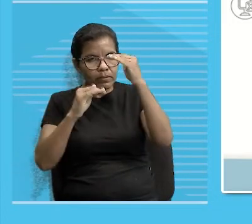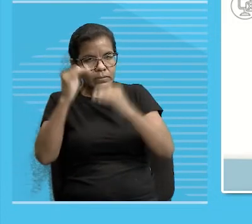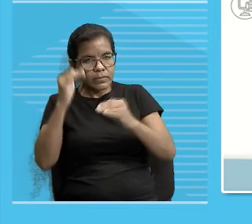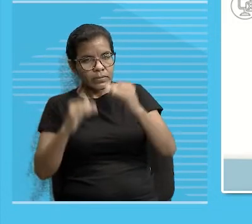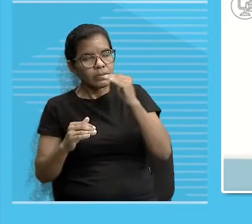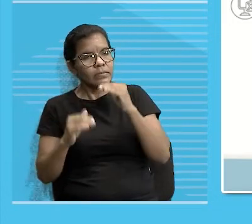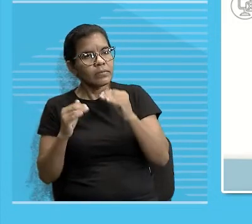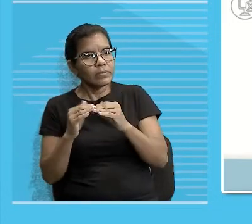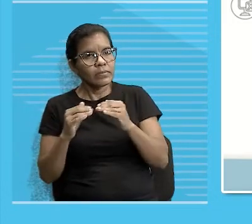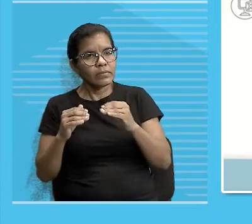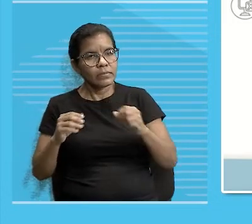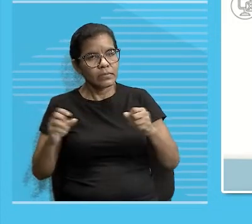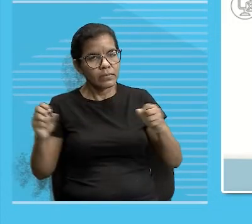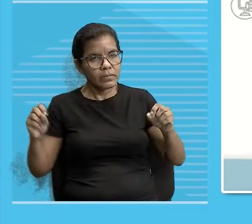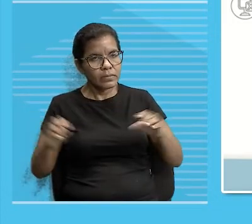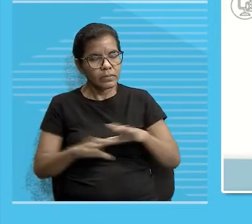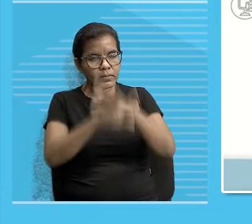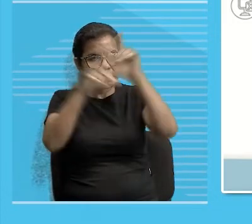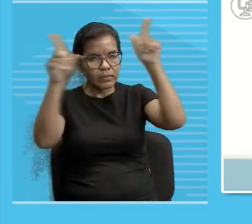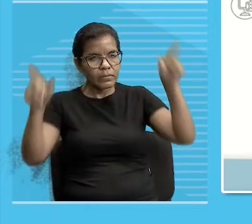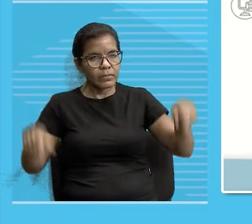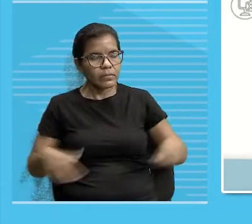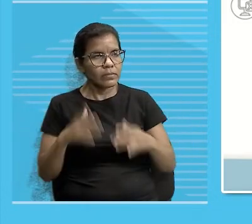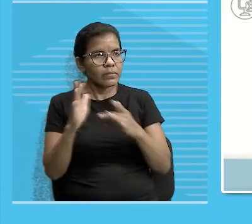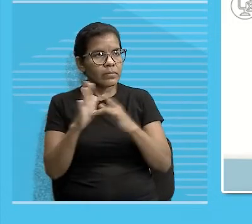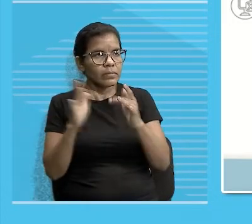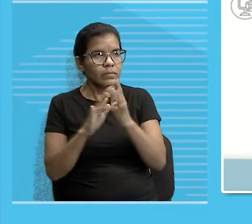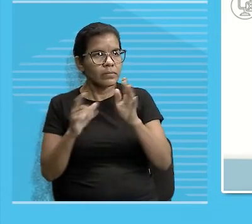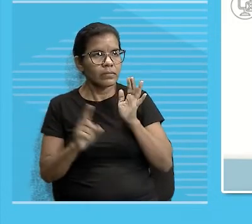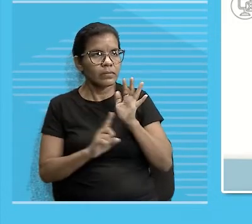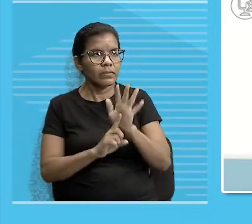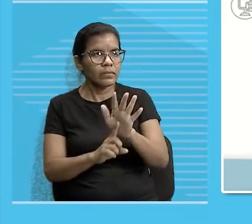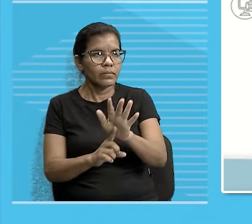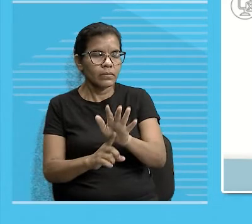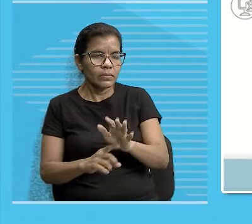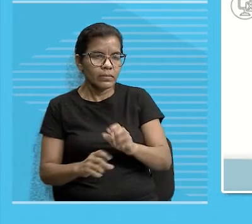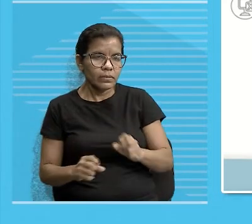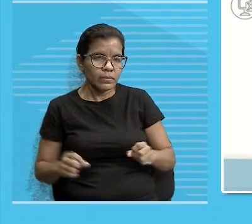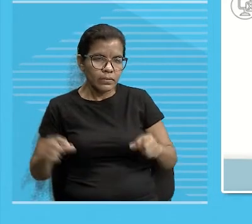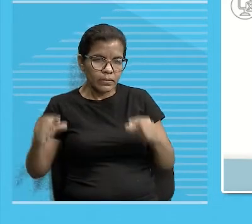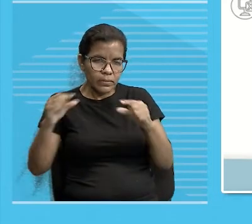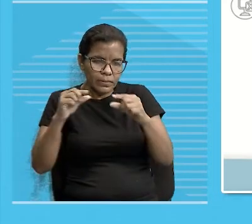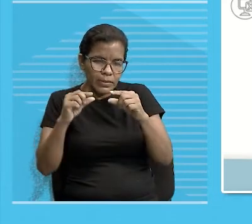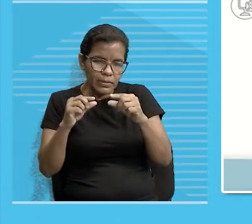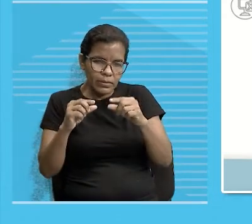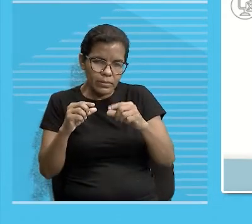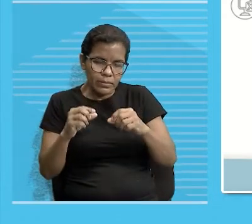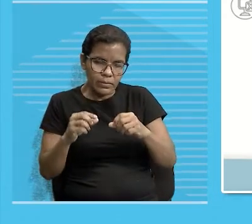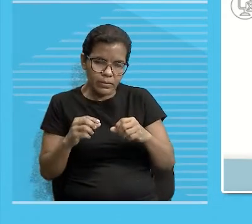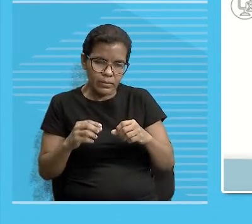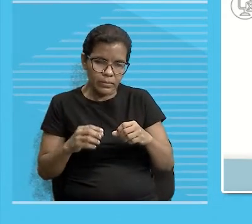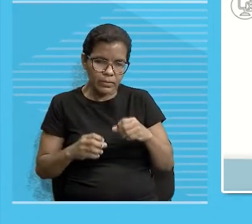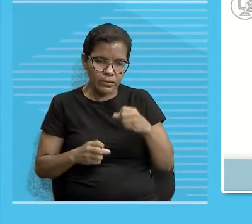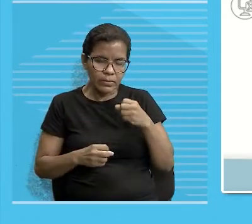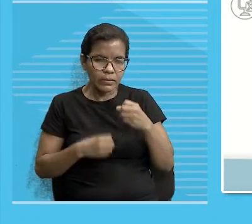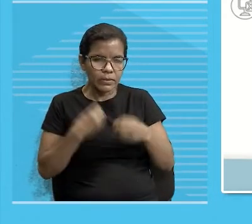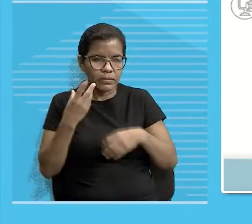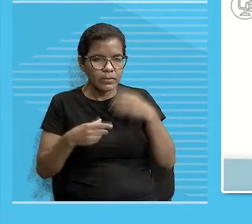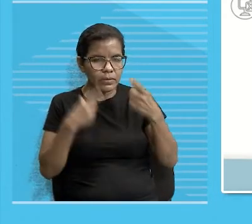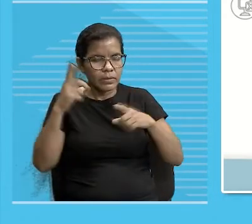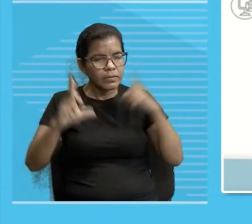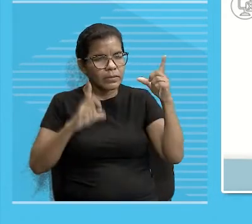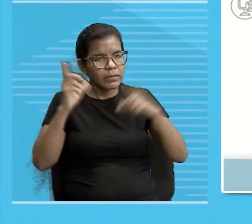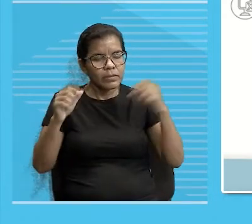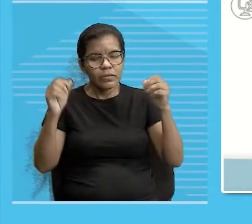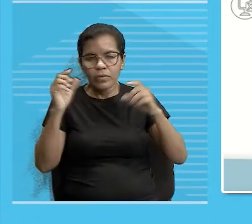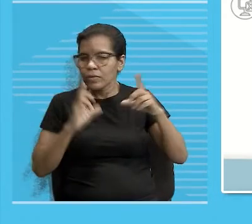uma obra onde Jesus aparece de uma forma menos expressiva. O rosto não está